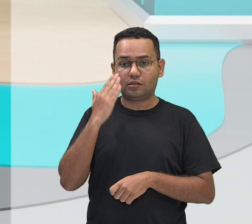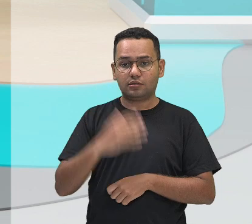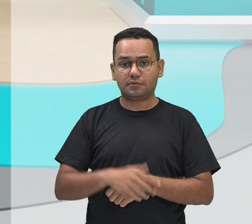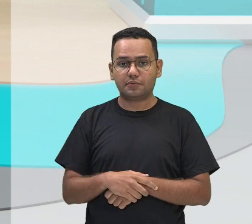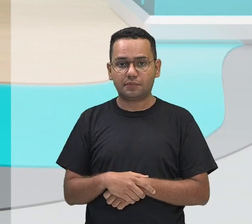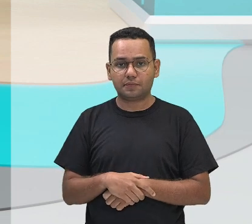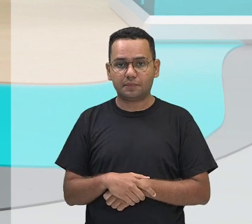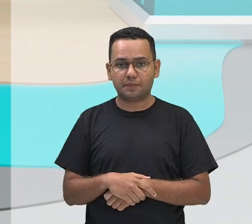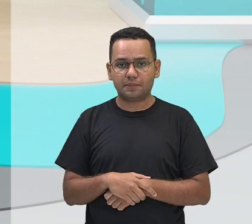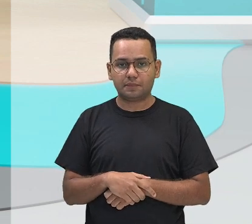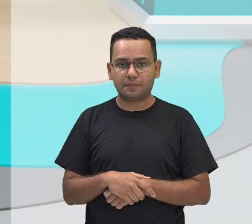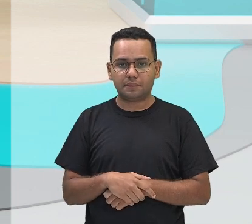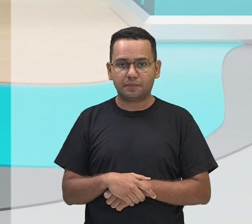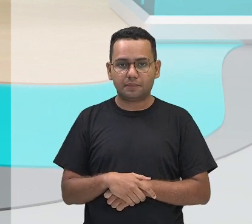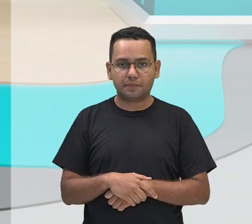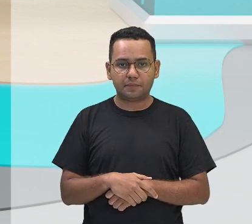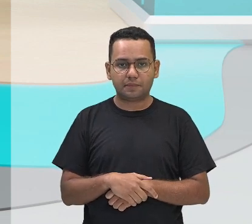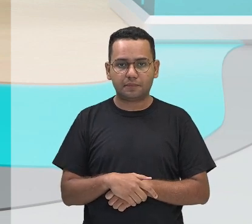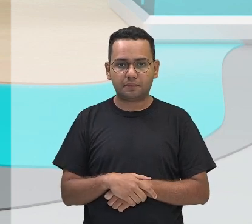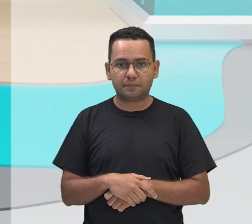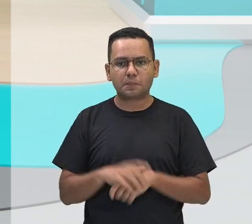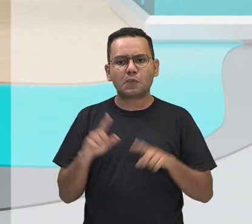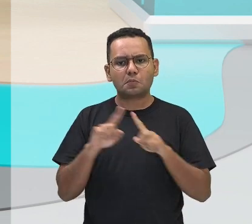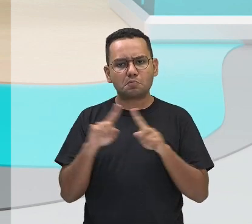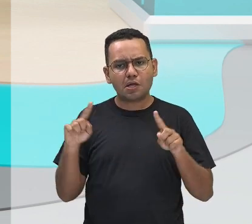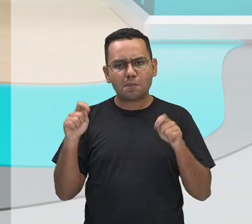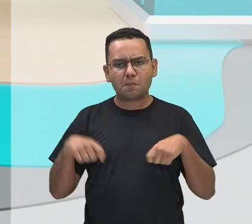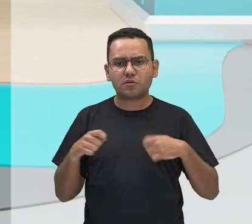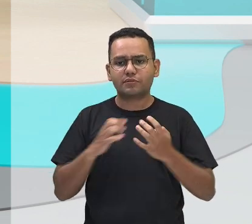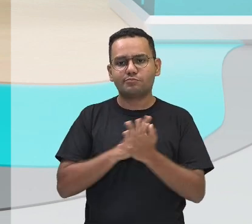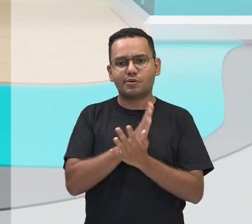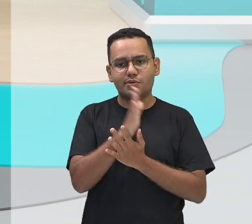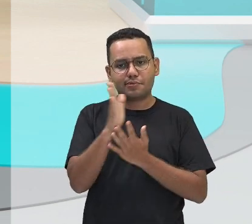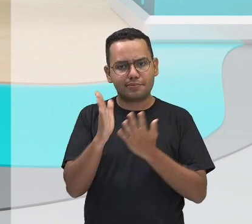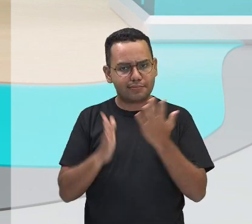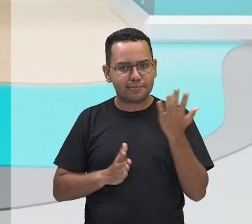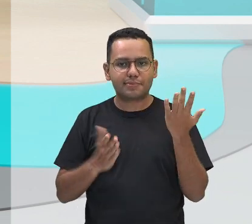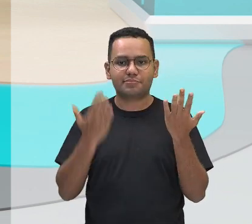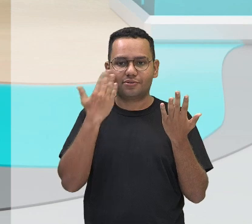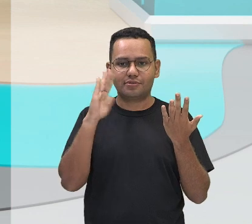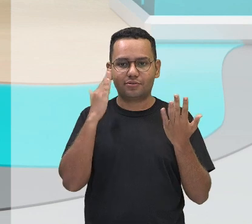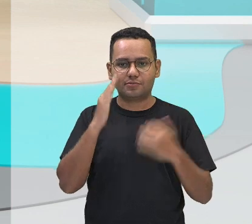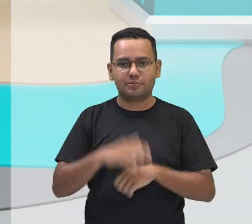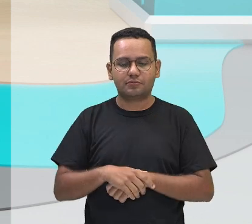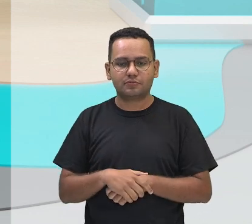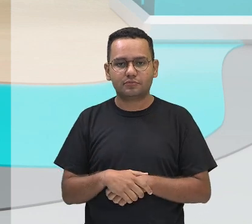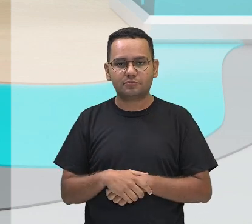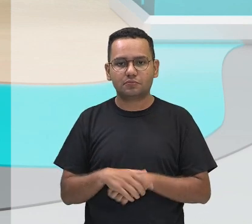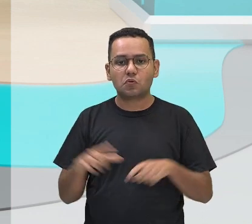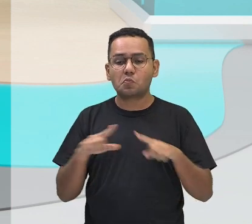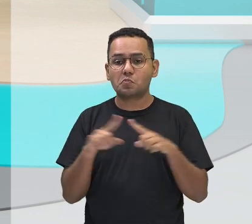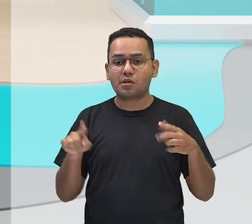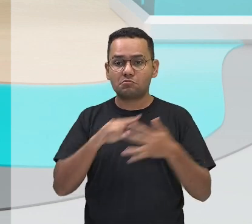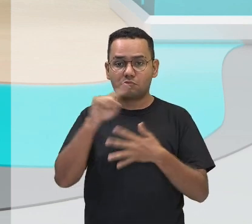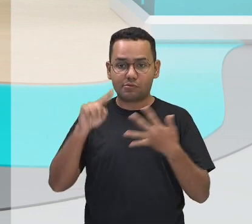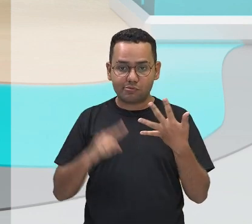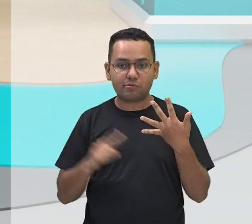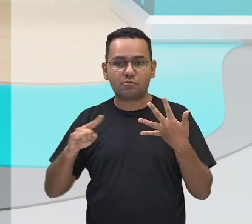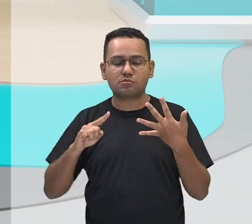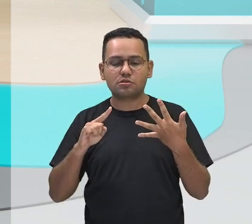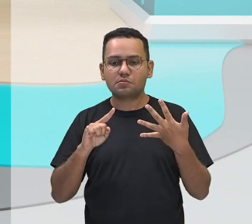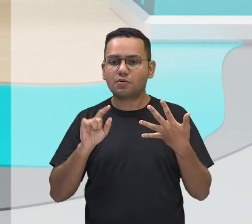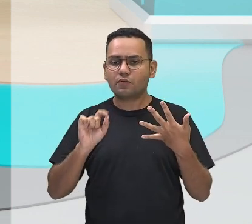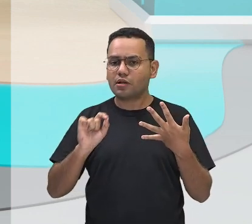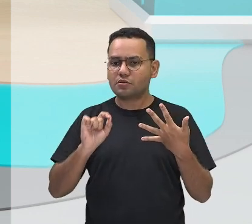vai entender naquele momento. Então pode gerar várias interpretações, certo? Os modalizadores estão aí para nos ajudar nesse